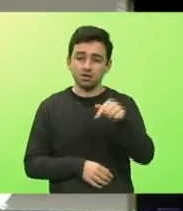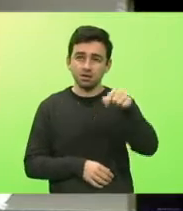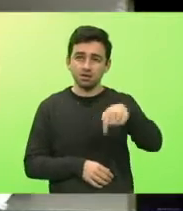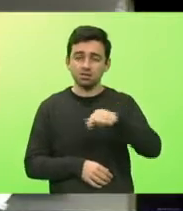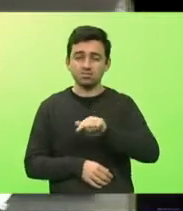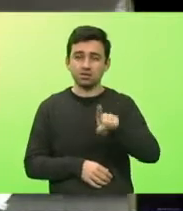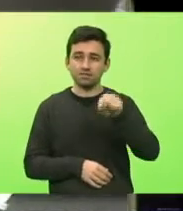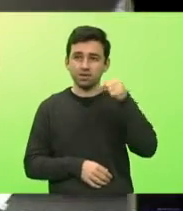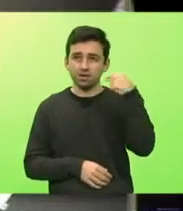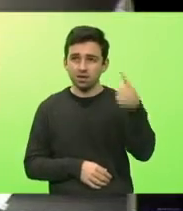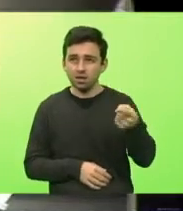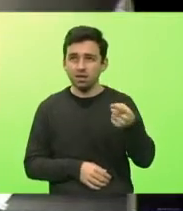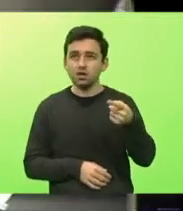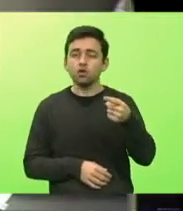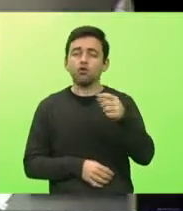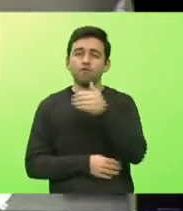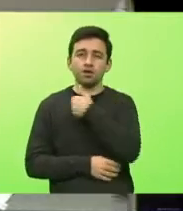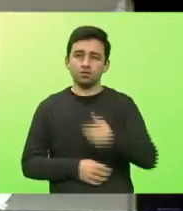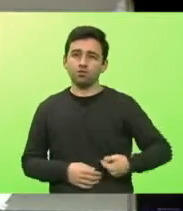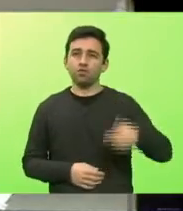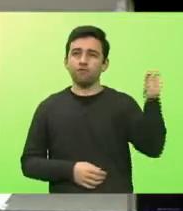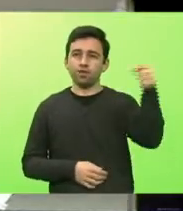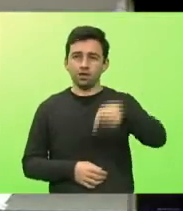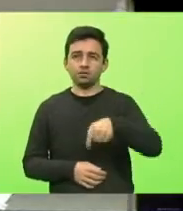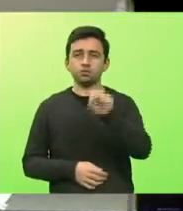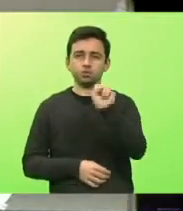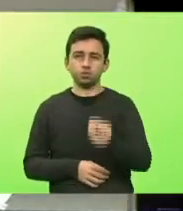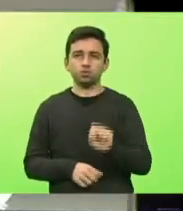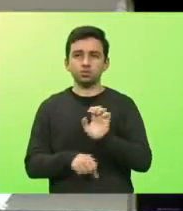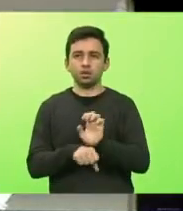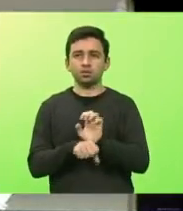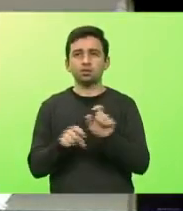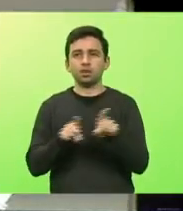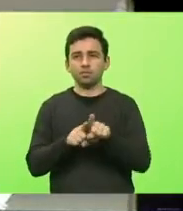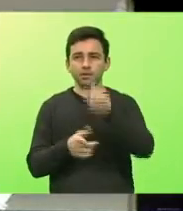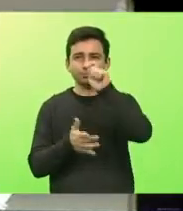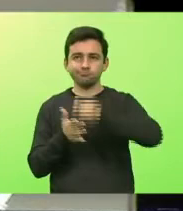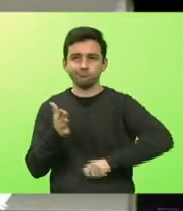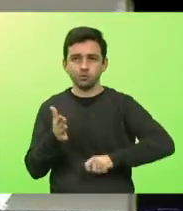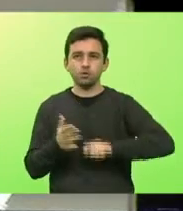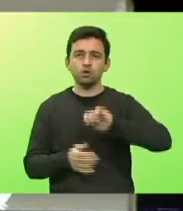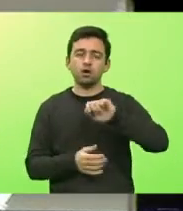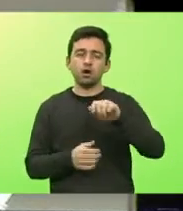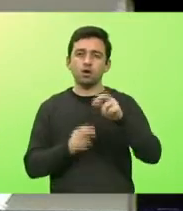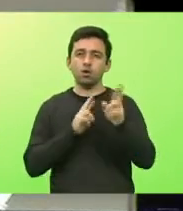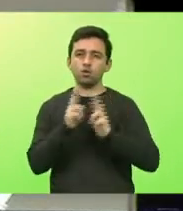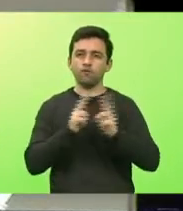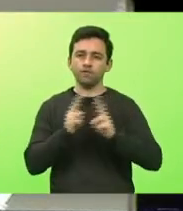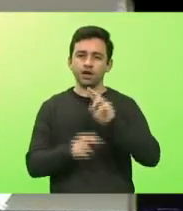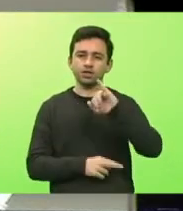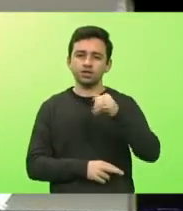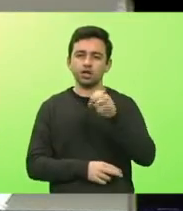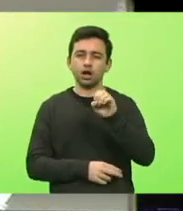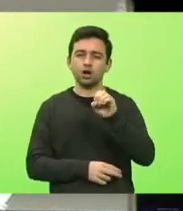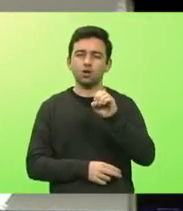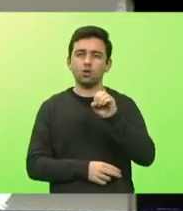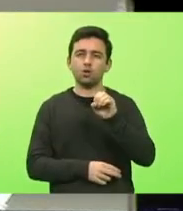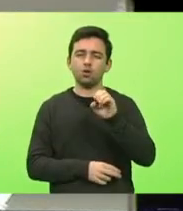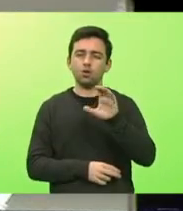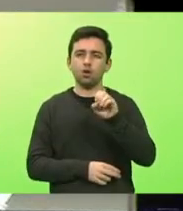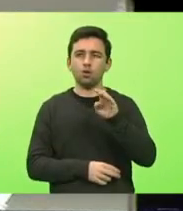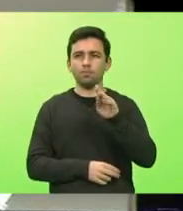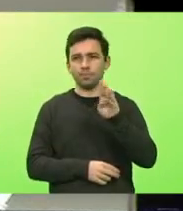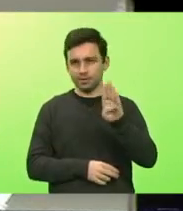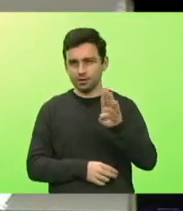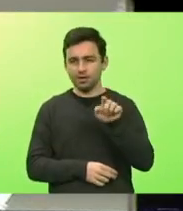Estado também. Assinou o convênio da rodovia Jacob Vestrup, uma rodovia que liga o município de Forquilinha a Maracajá.